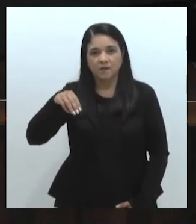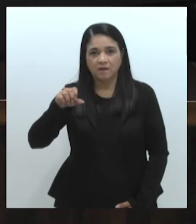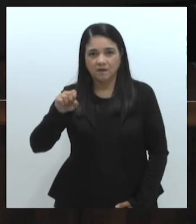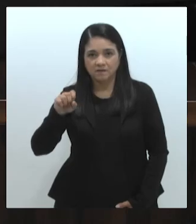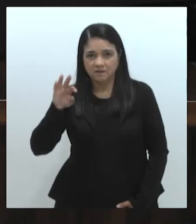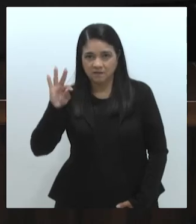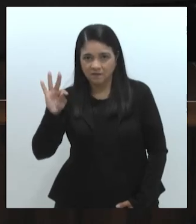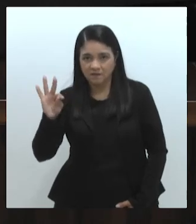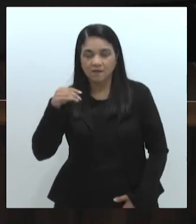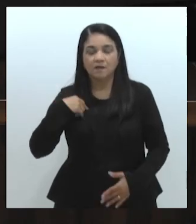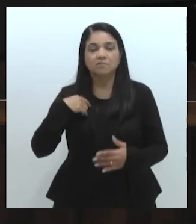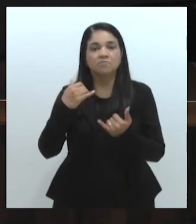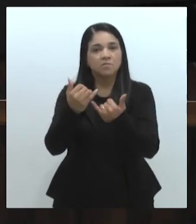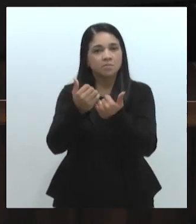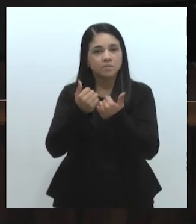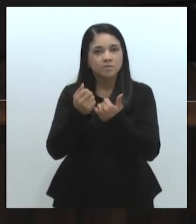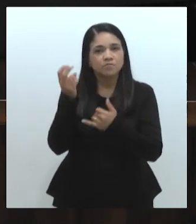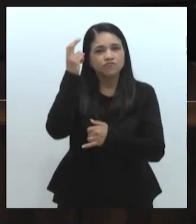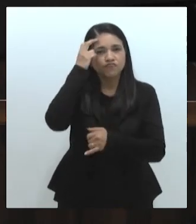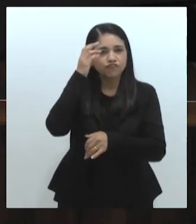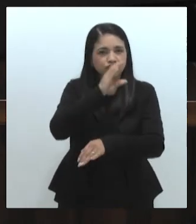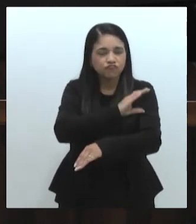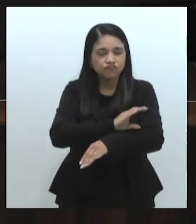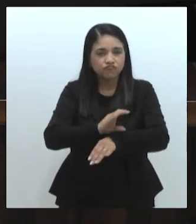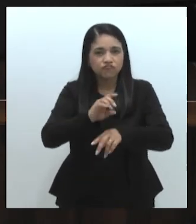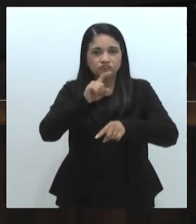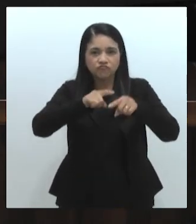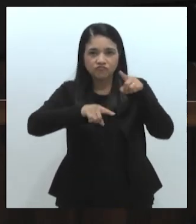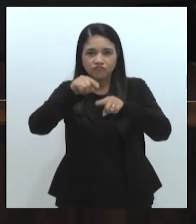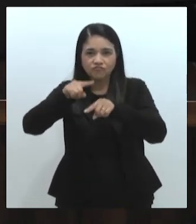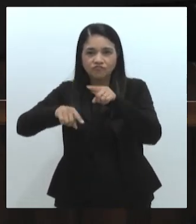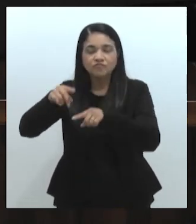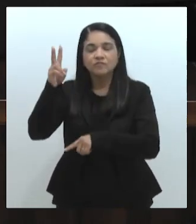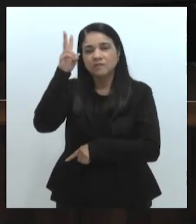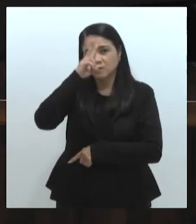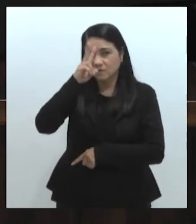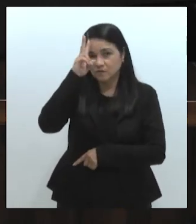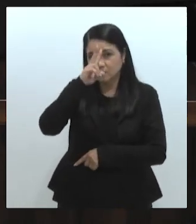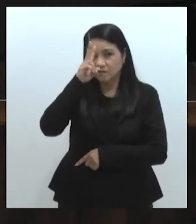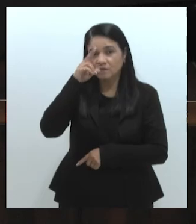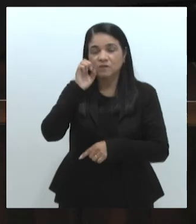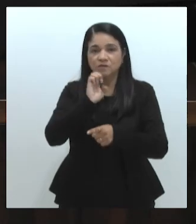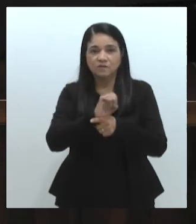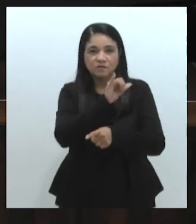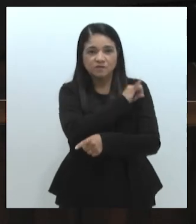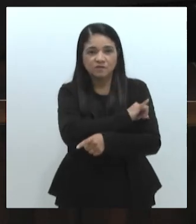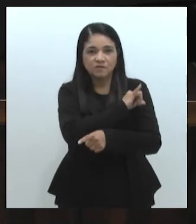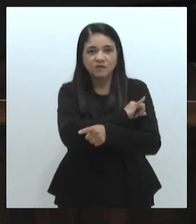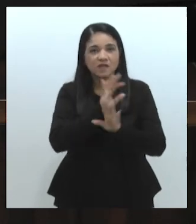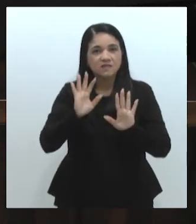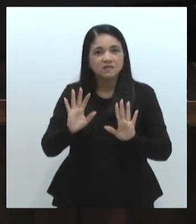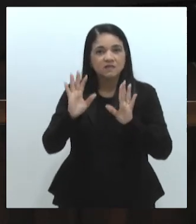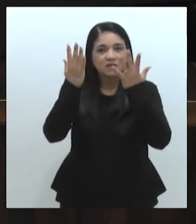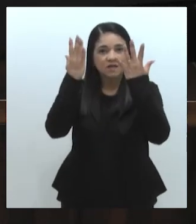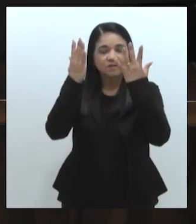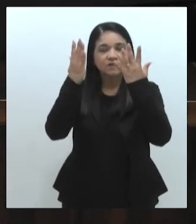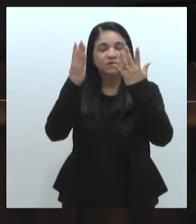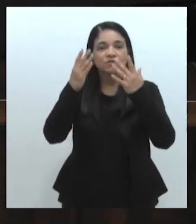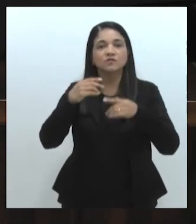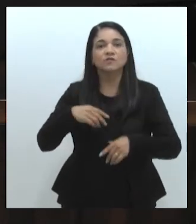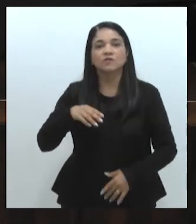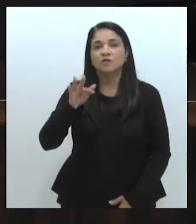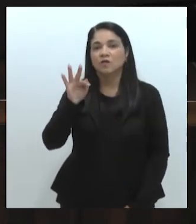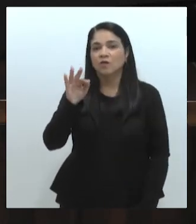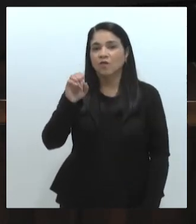declara patrimônio histórico, cultural e imaterial do Estado do Rio de Janeiro as celebrações de Folia de Reis da